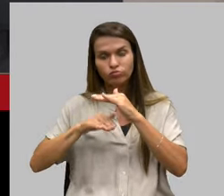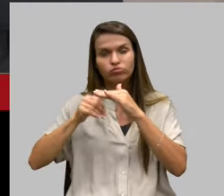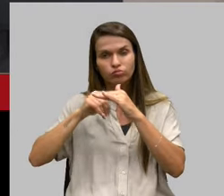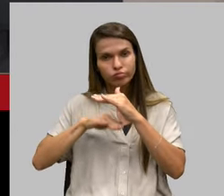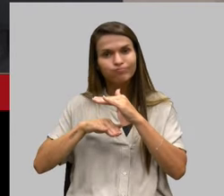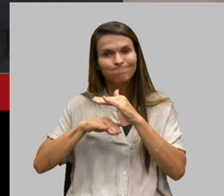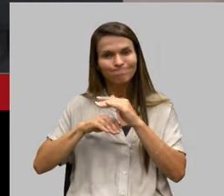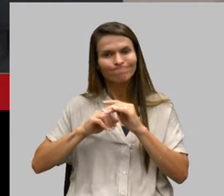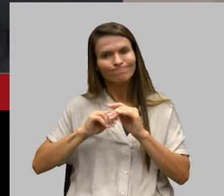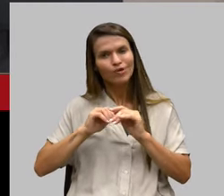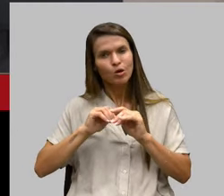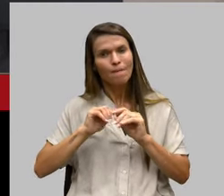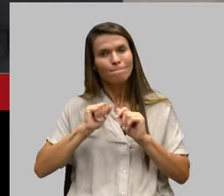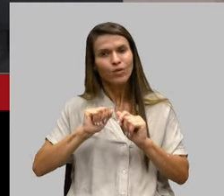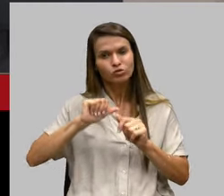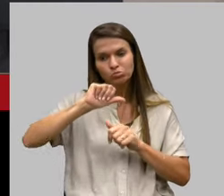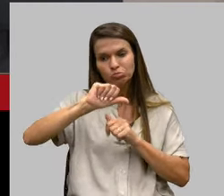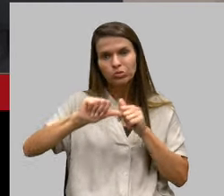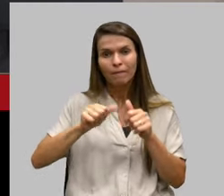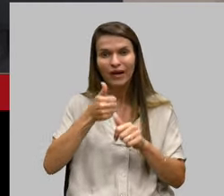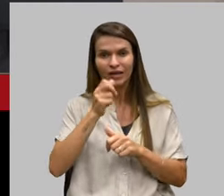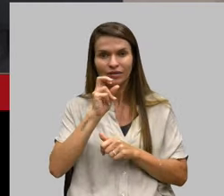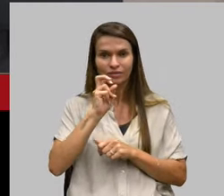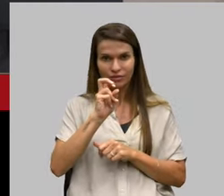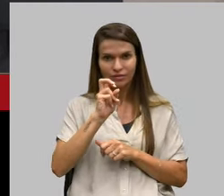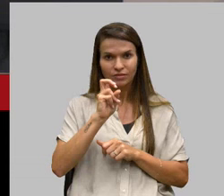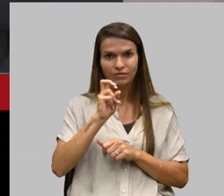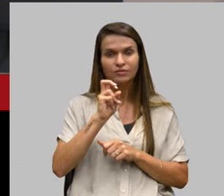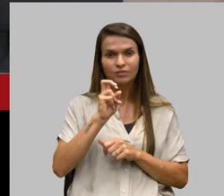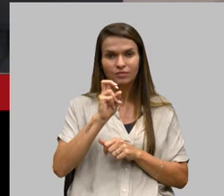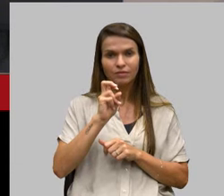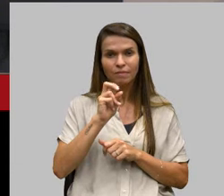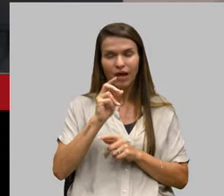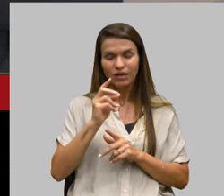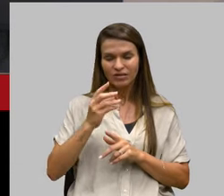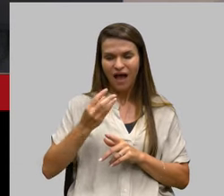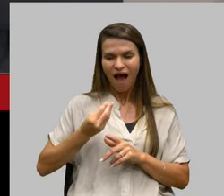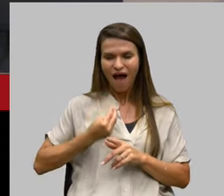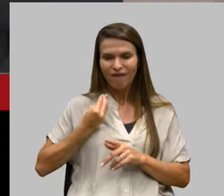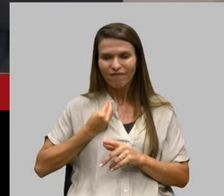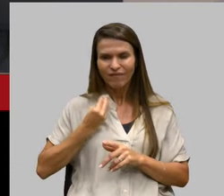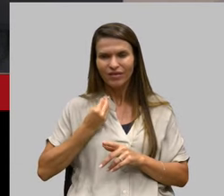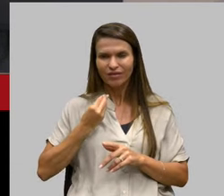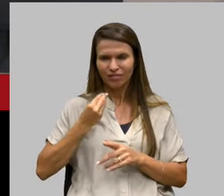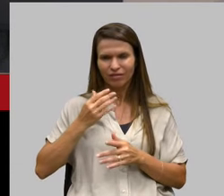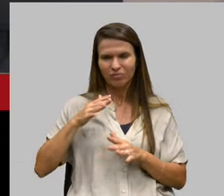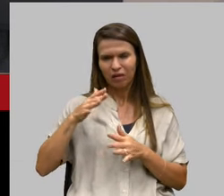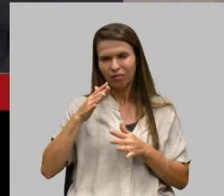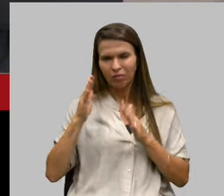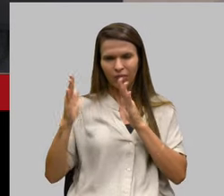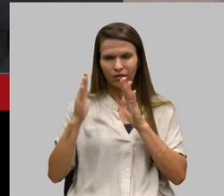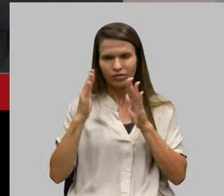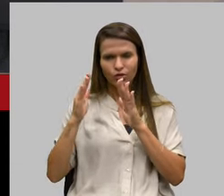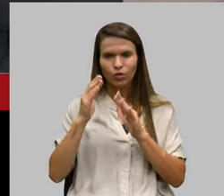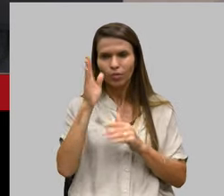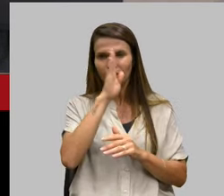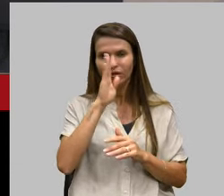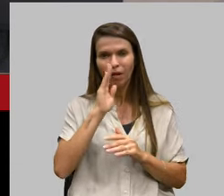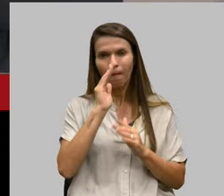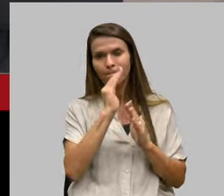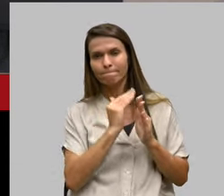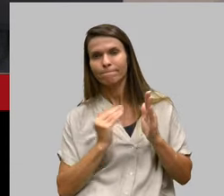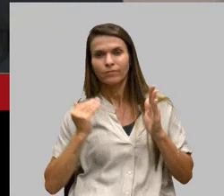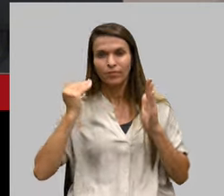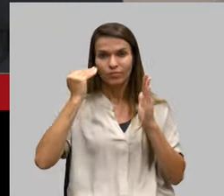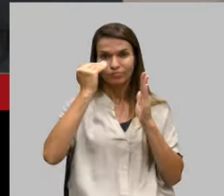virar 15 Tá mas a sobrevida do brasileiro felizmente ela é muito superior a essa